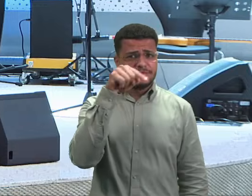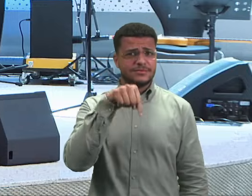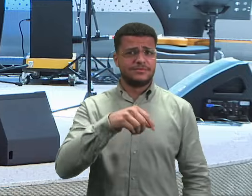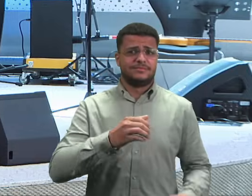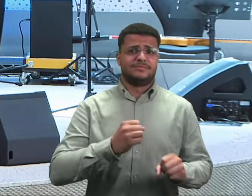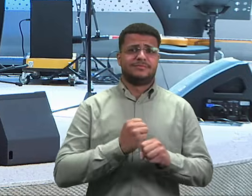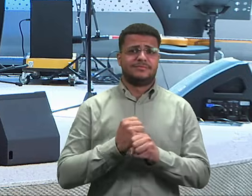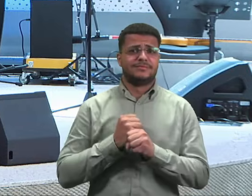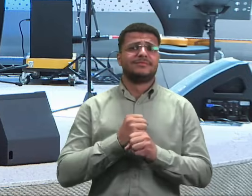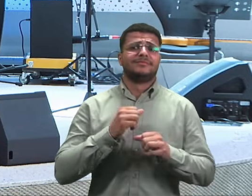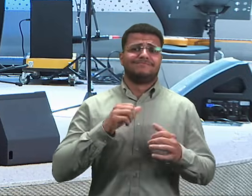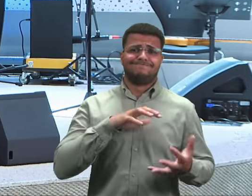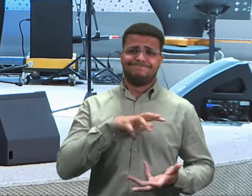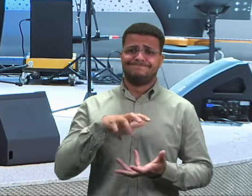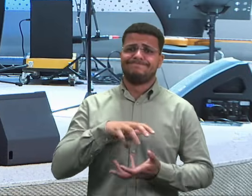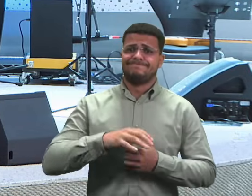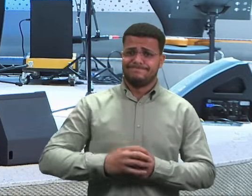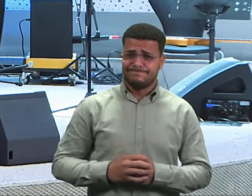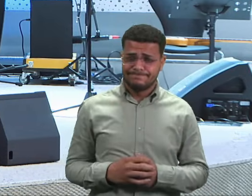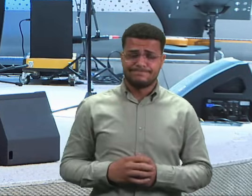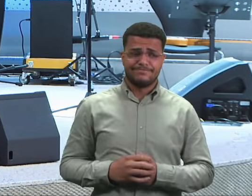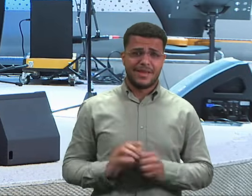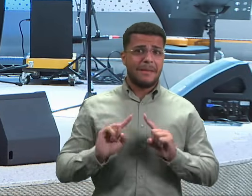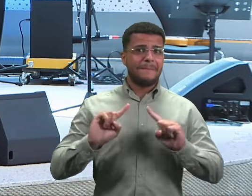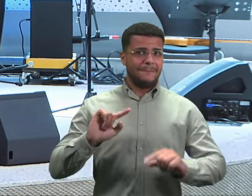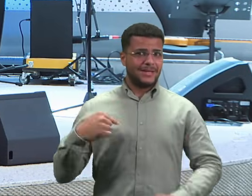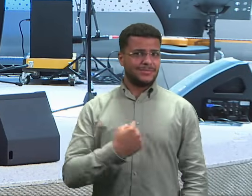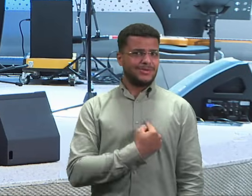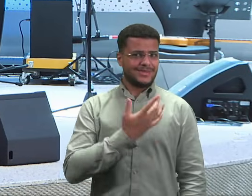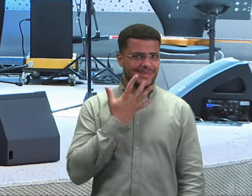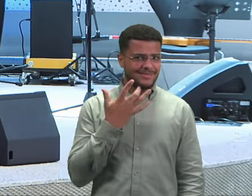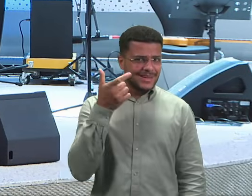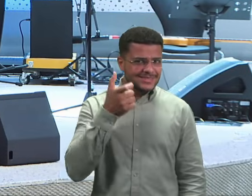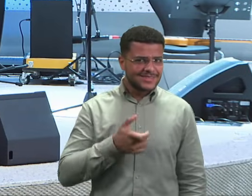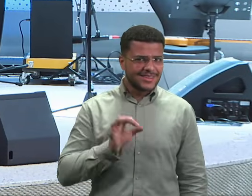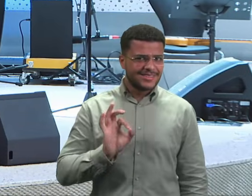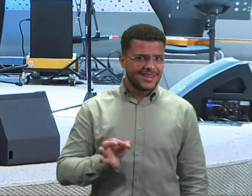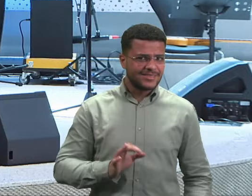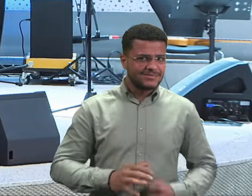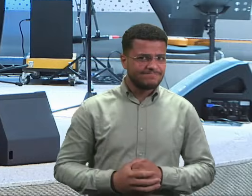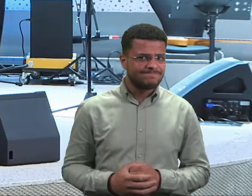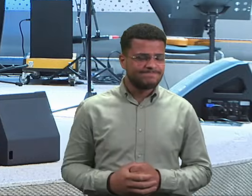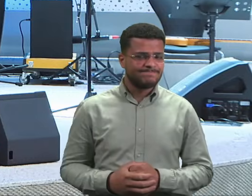mundo, mas ainda para nós está muito fácil, é ou não é verdade?